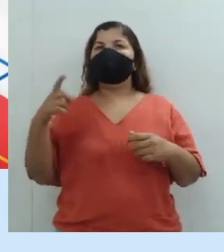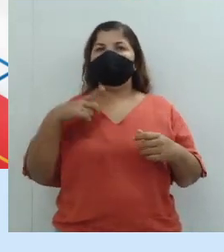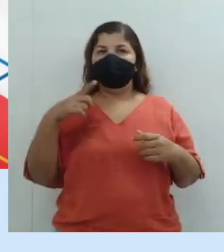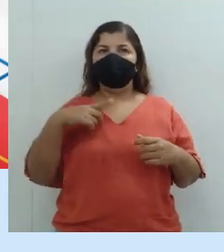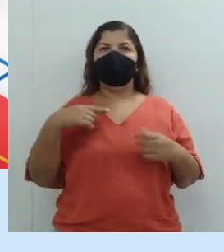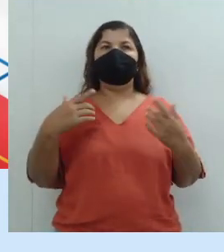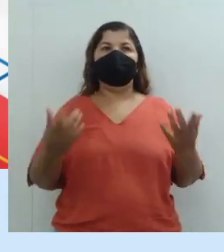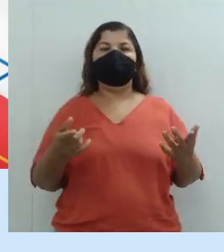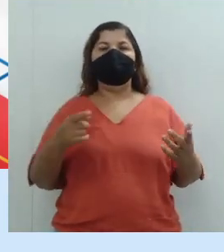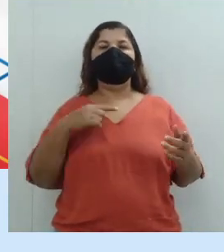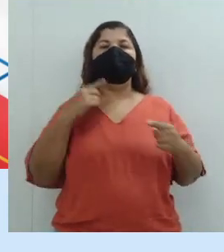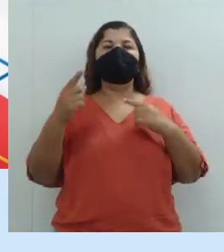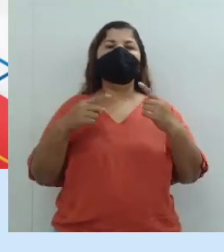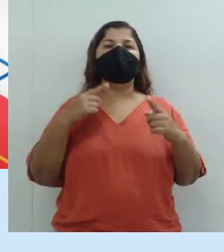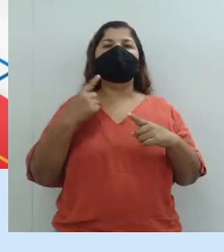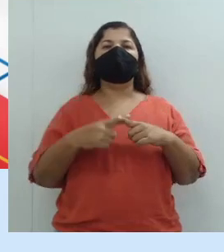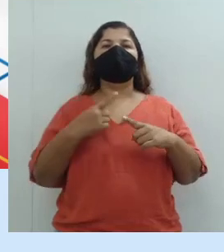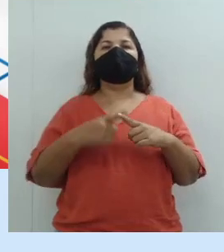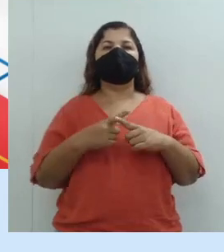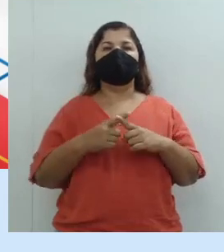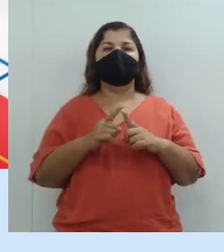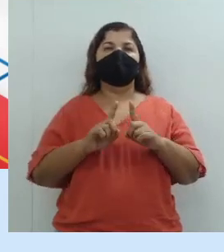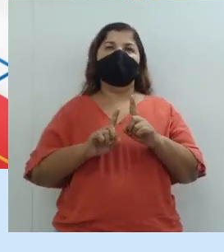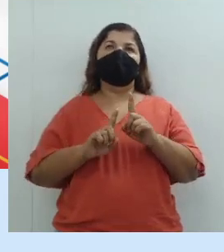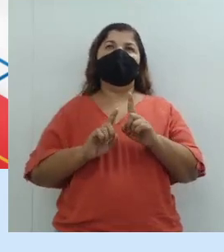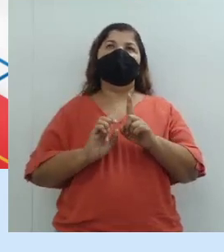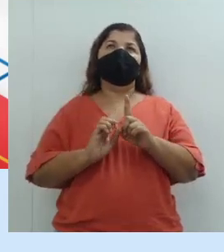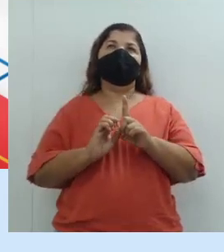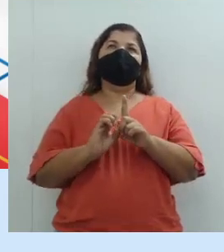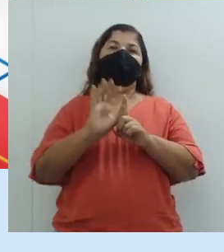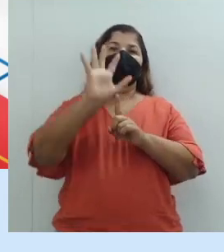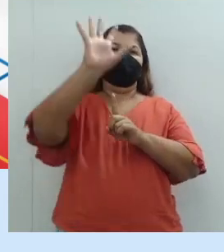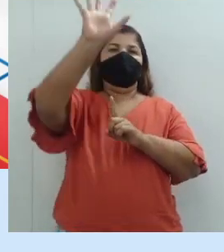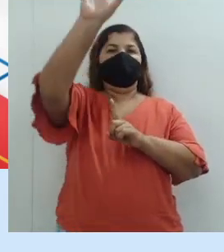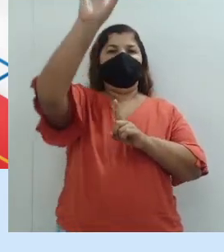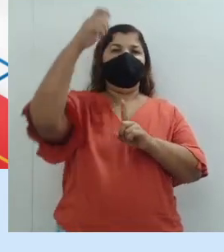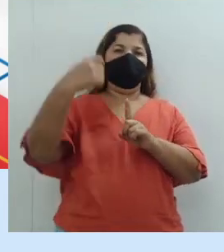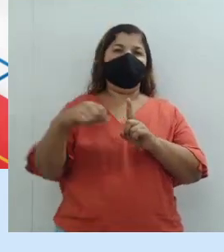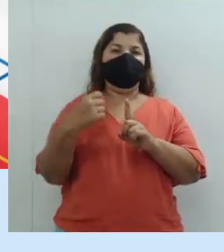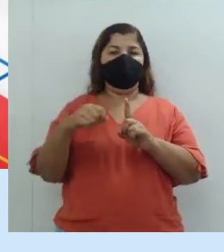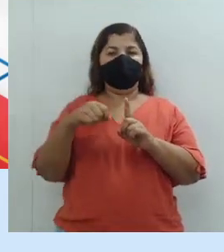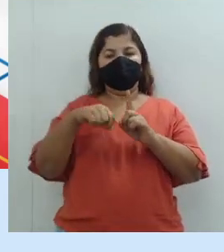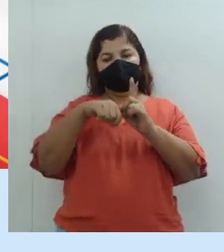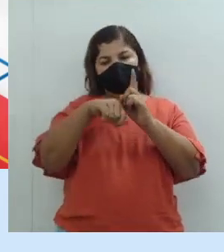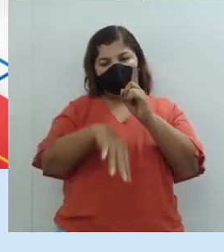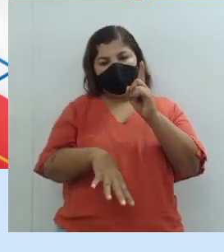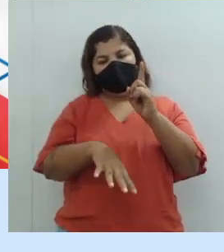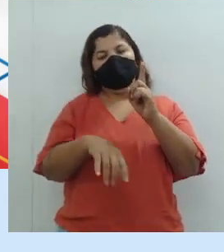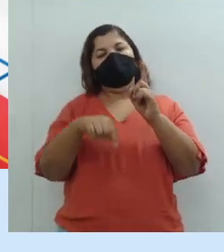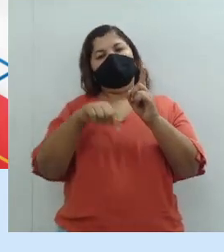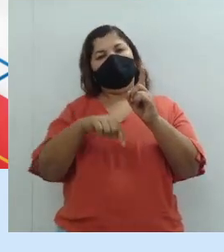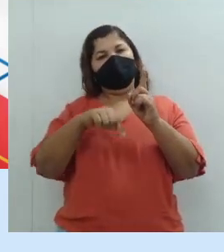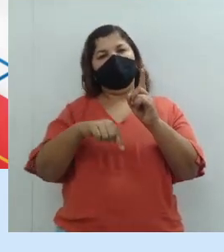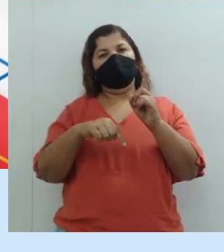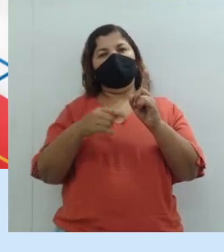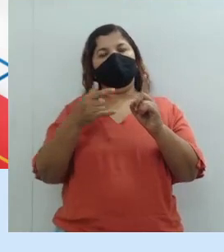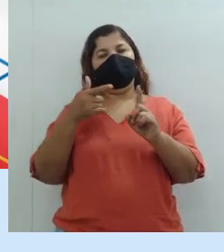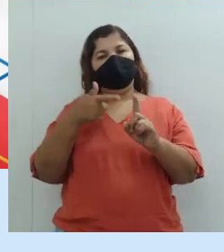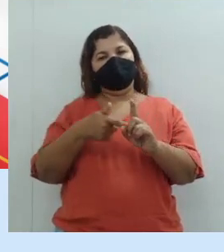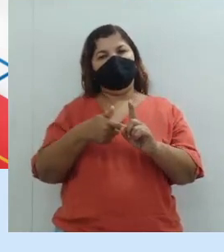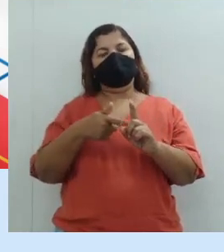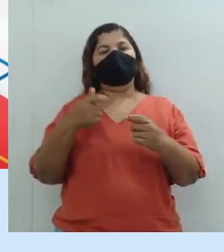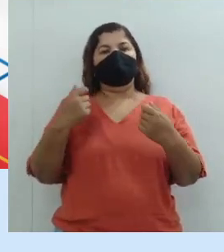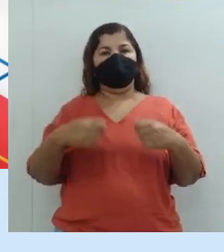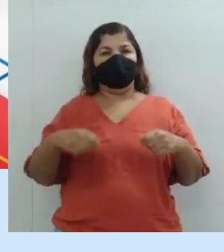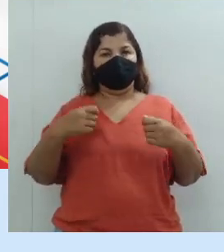por que um foguete precisa de tanto combustível para ser lançado, né? Então os foguetes, né, que são lançados para fora do planeta Terra, muitas vezes